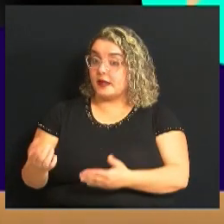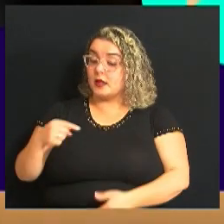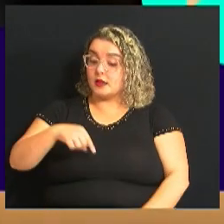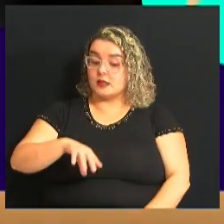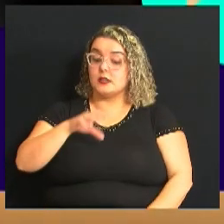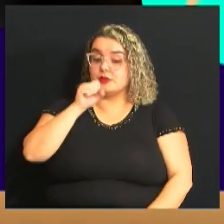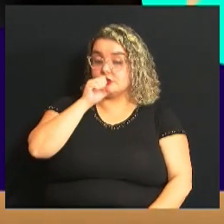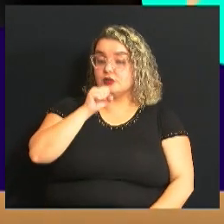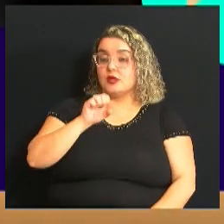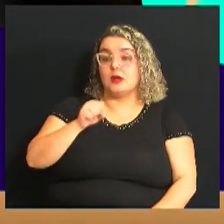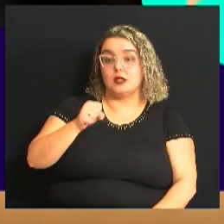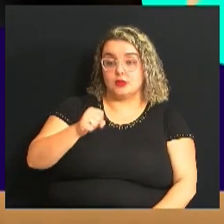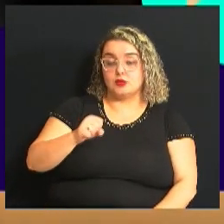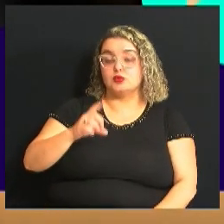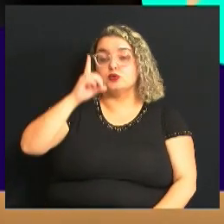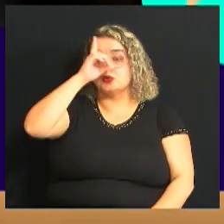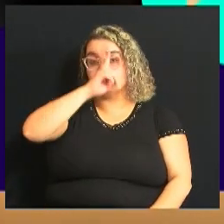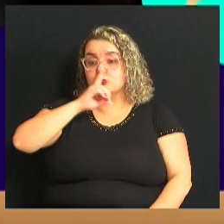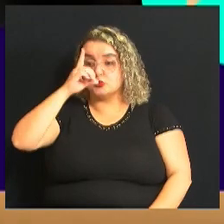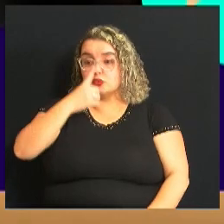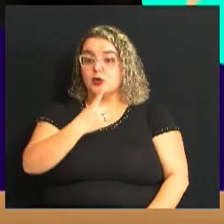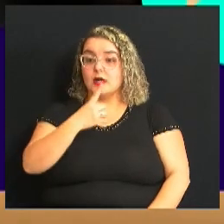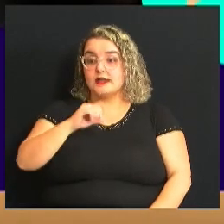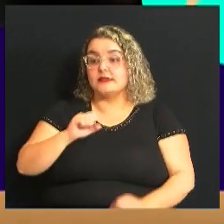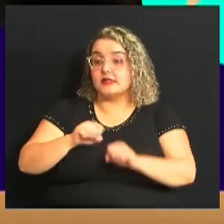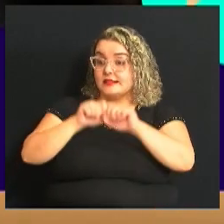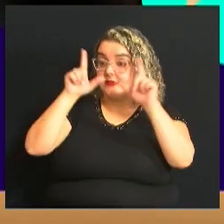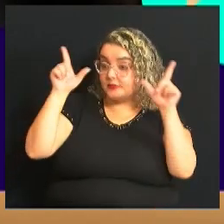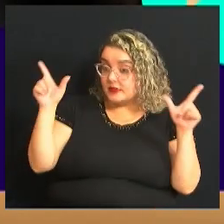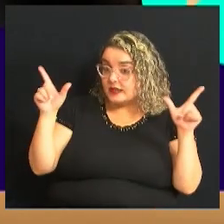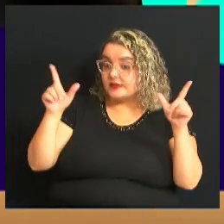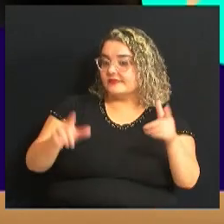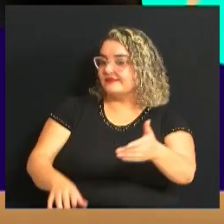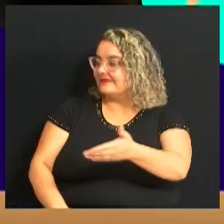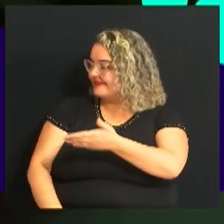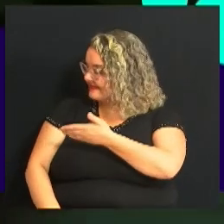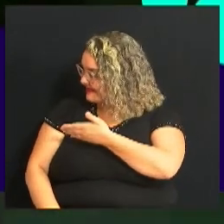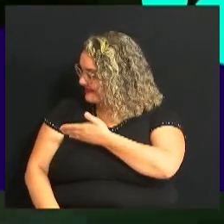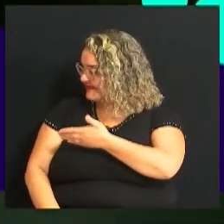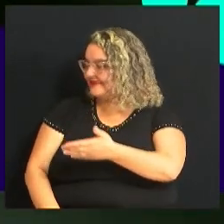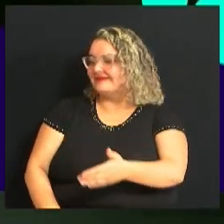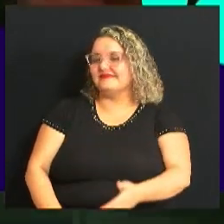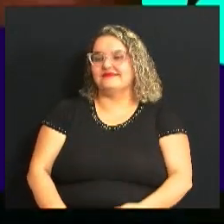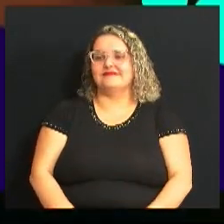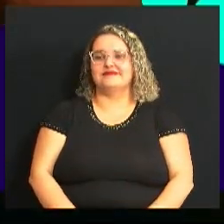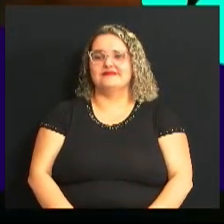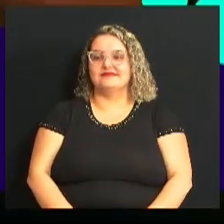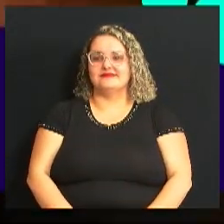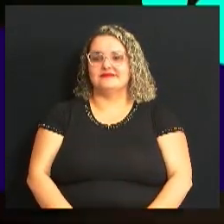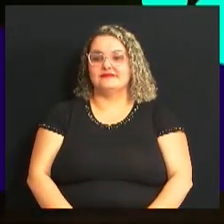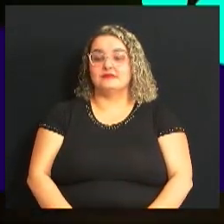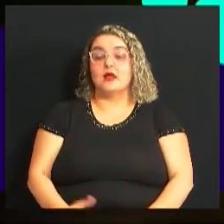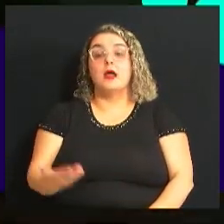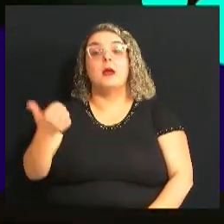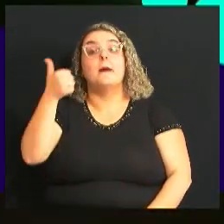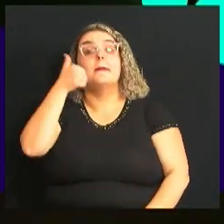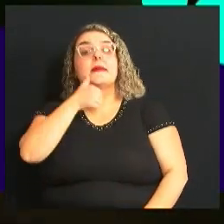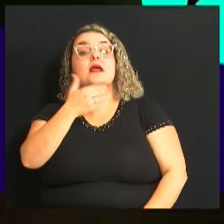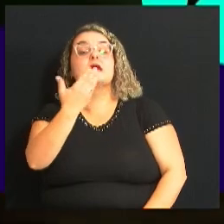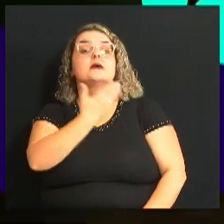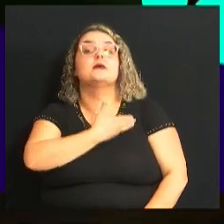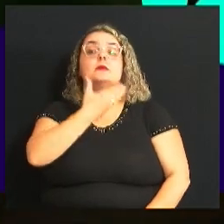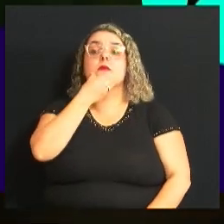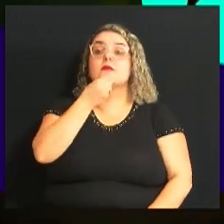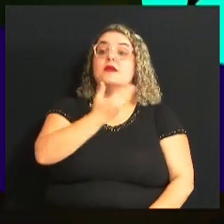sábado às 8 e no domingo às 10 da manhã no Teatro Castro Mendes. Minhas amigas e meus amigos de